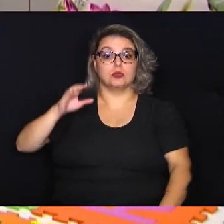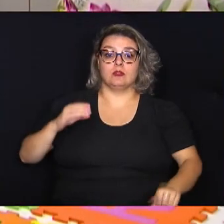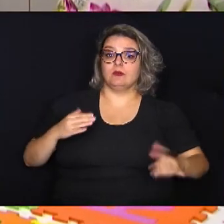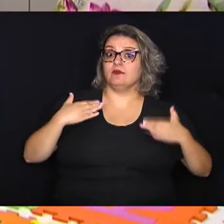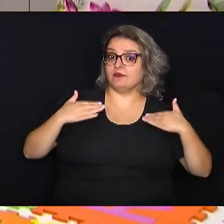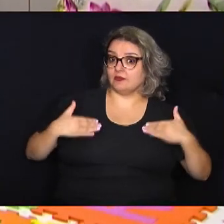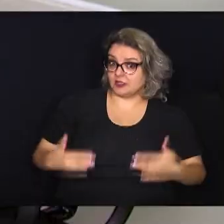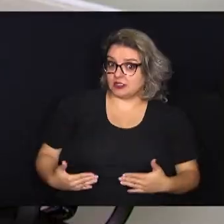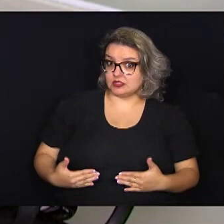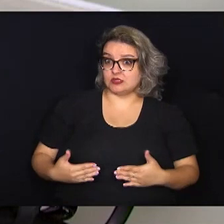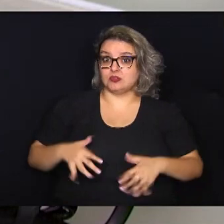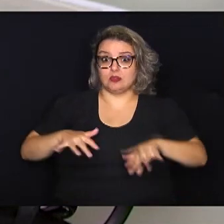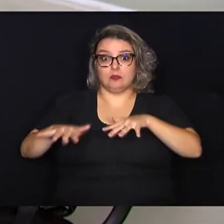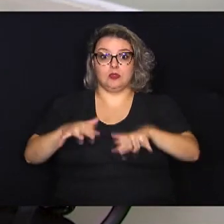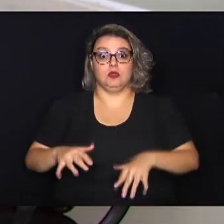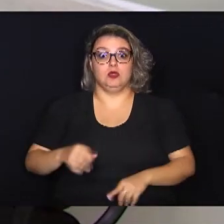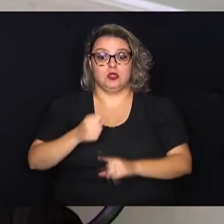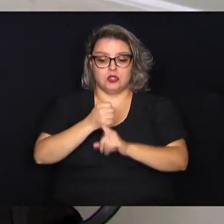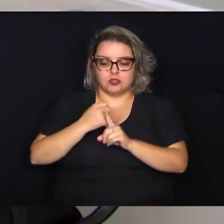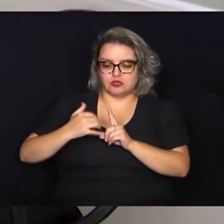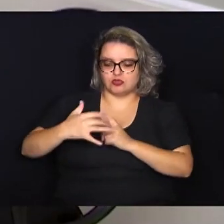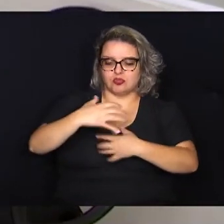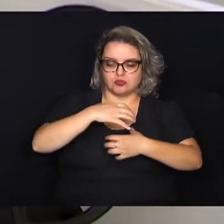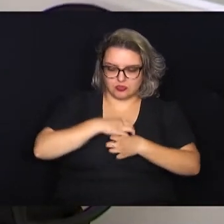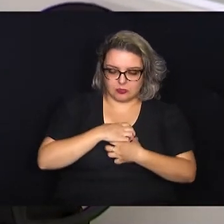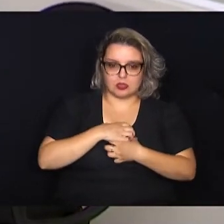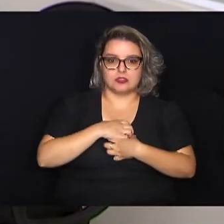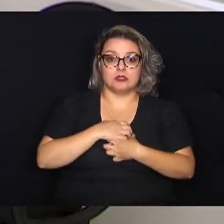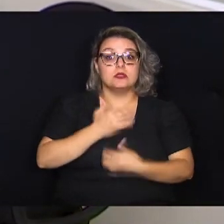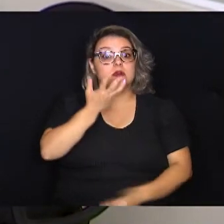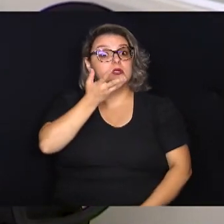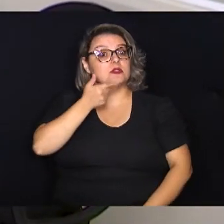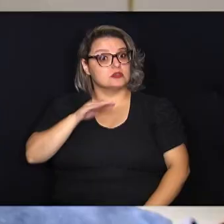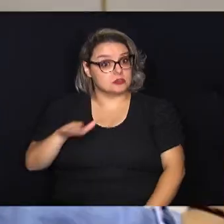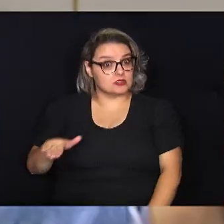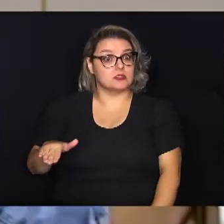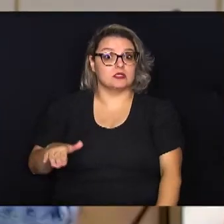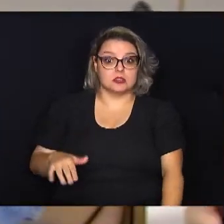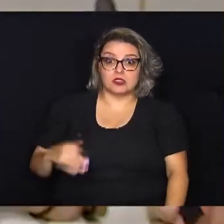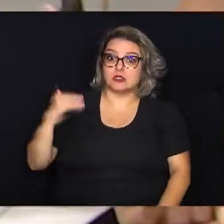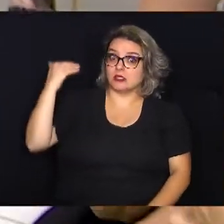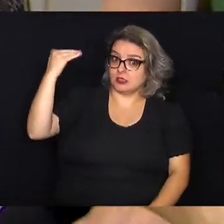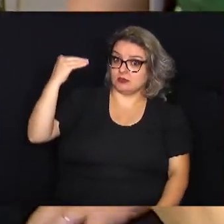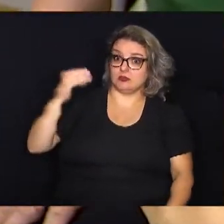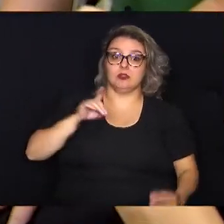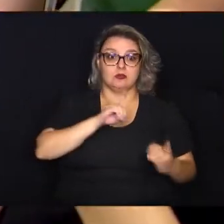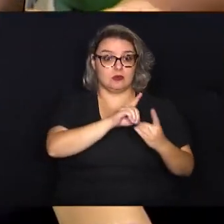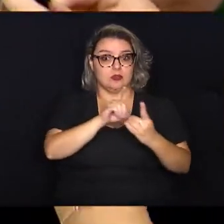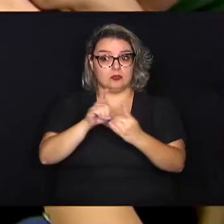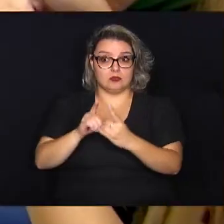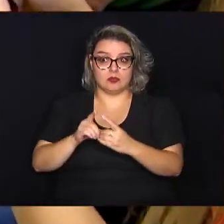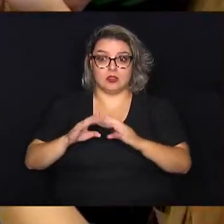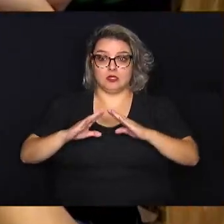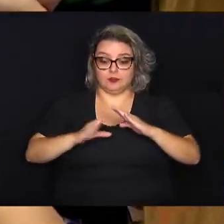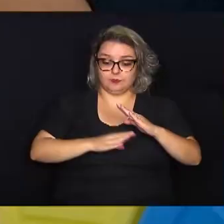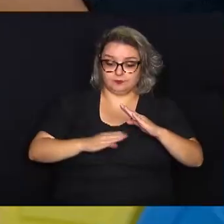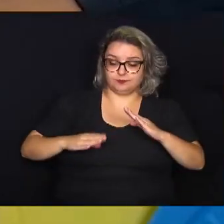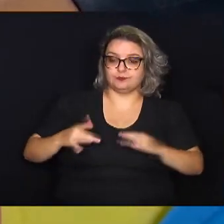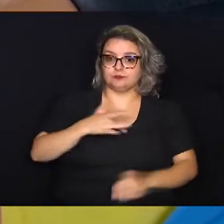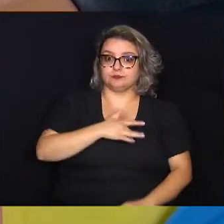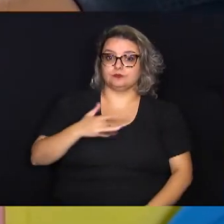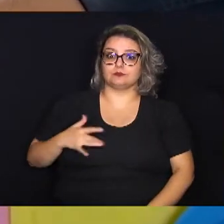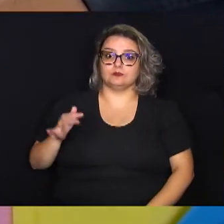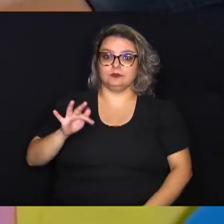e socioemocional das crianças e até adultos que recebem atendimentos nas clínicas de saúde da